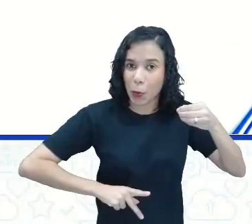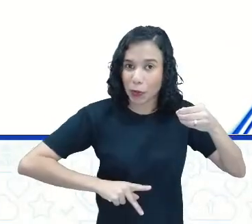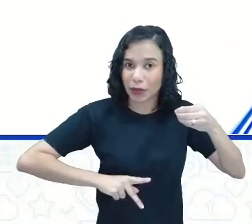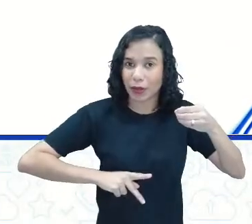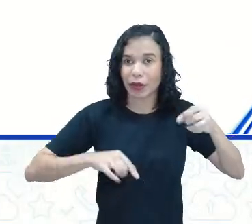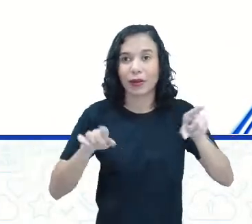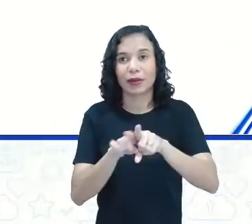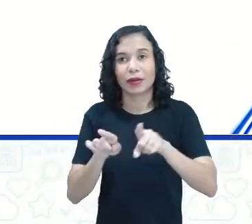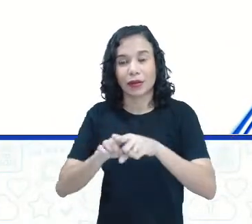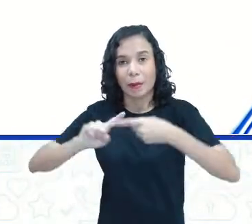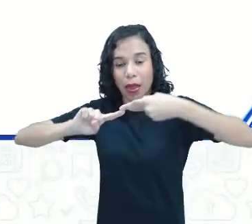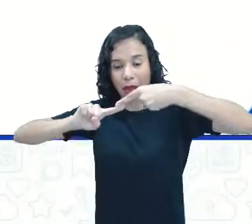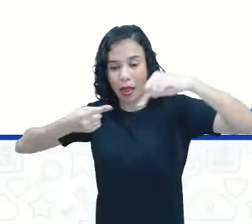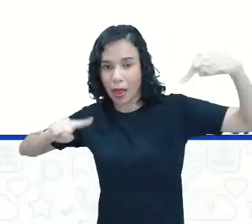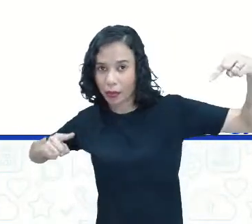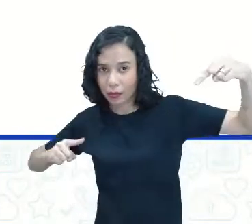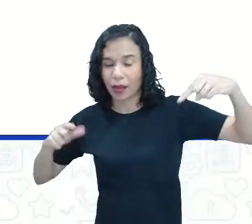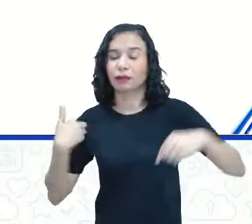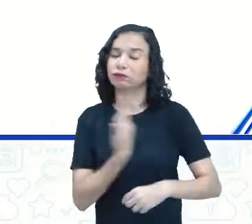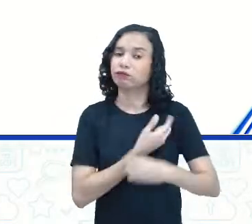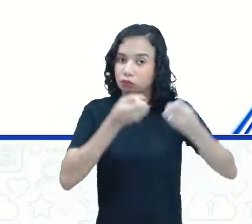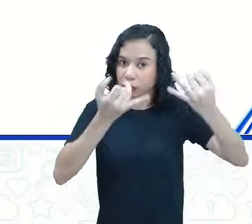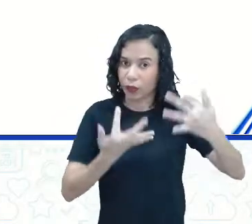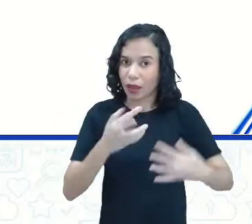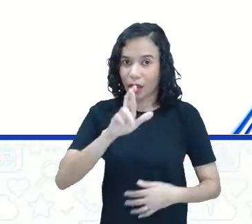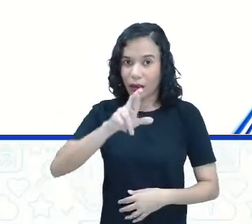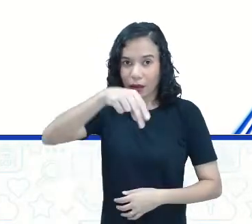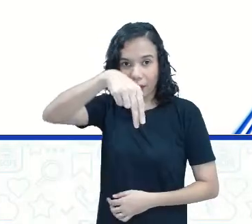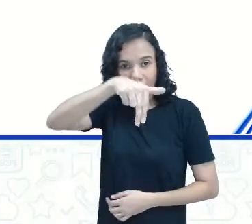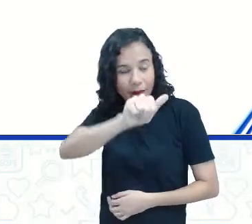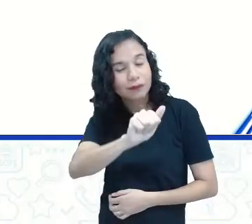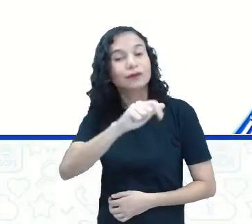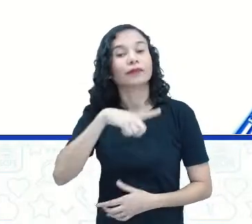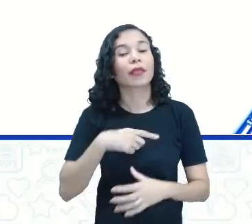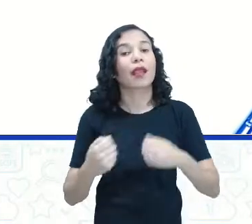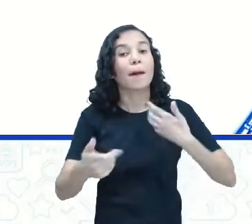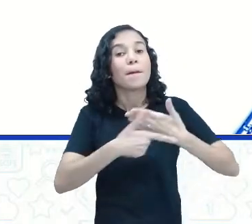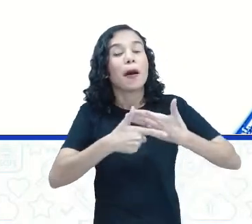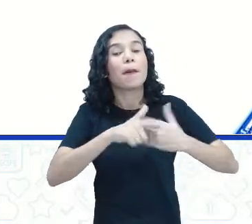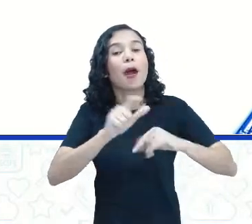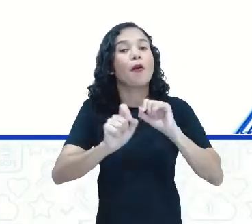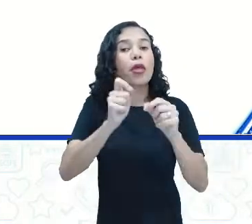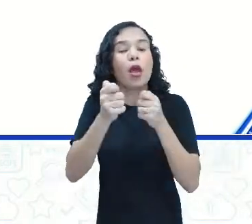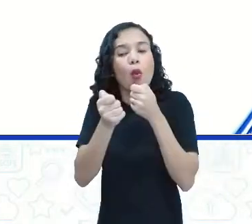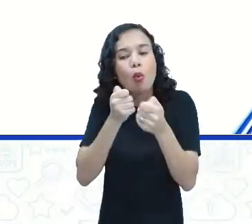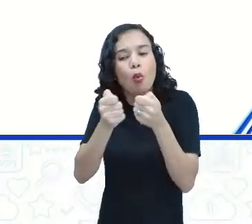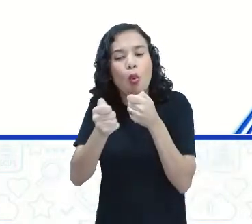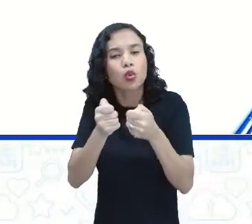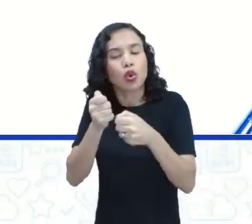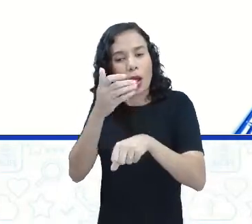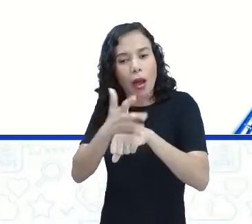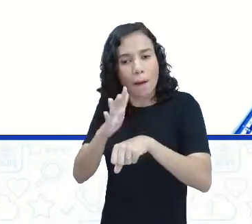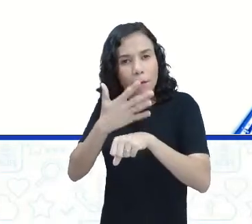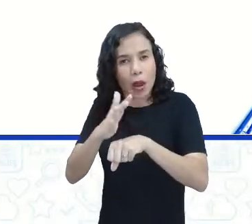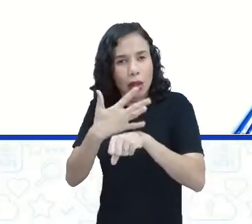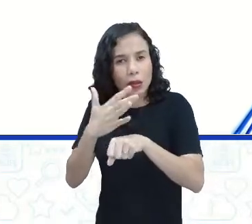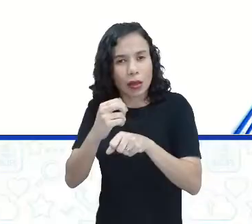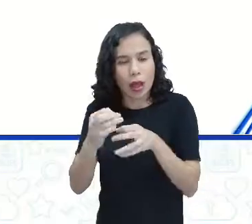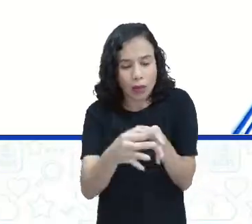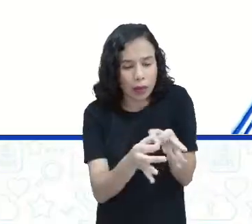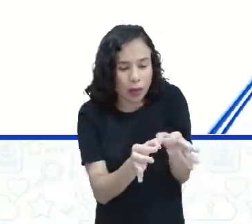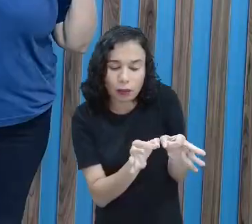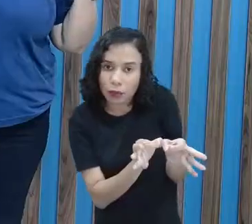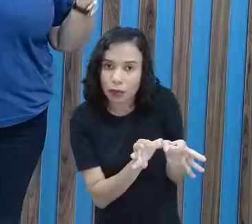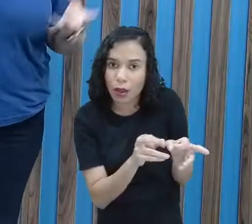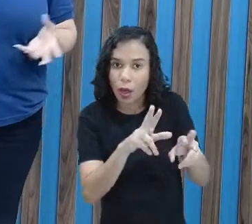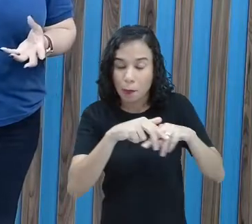e RNA, que a gente vai falar um pouquinho mais na frente. Ele serve para controlar atividades celulares, então